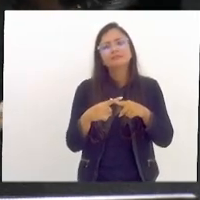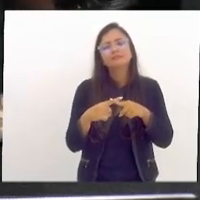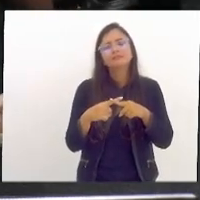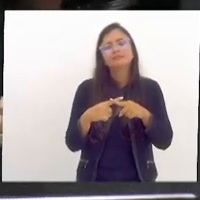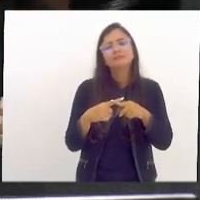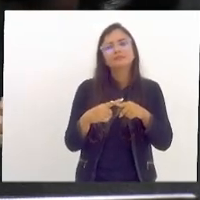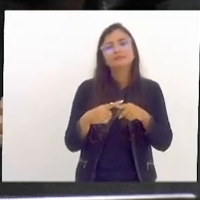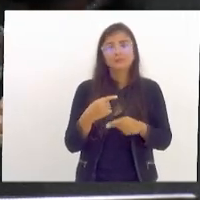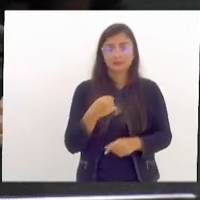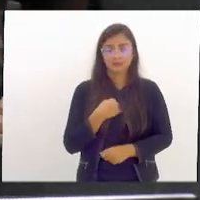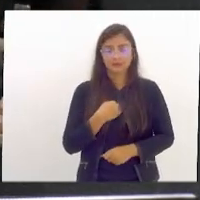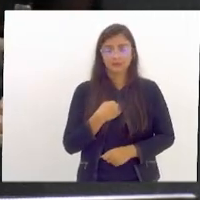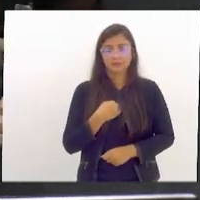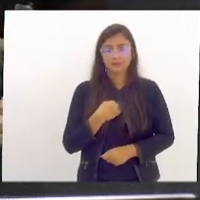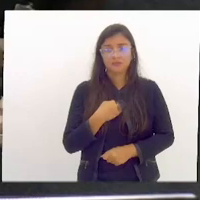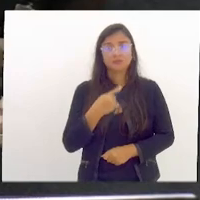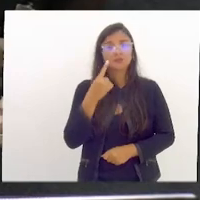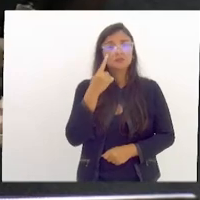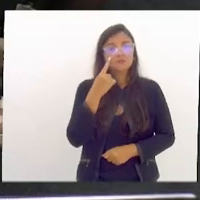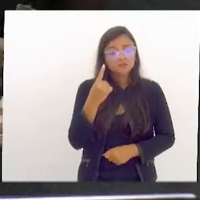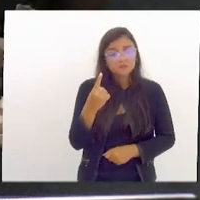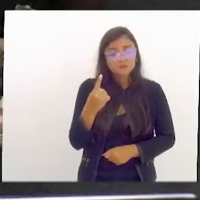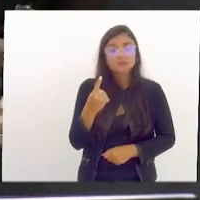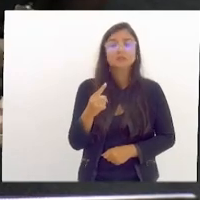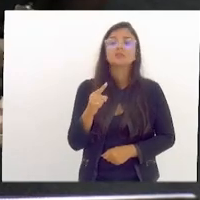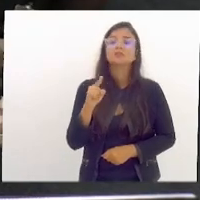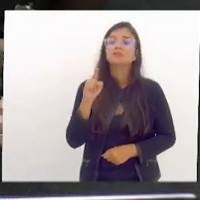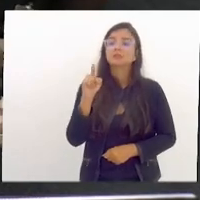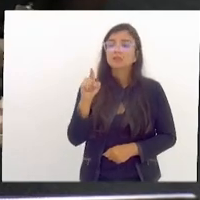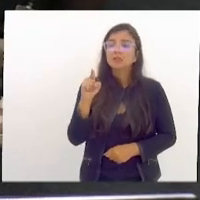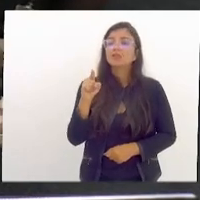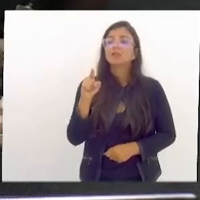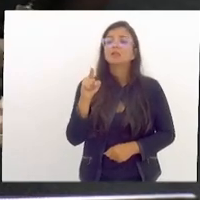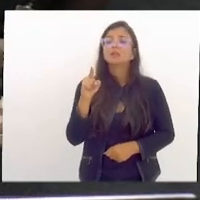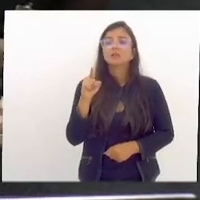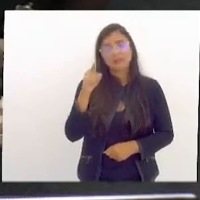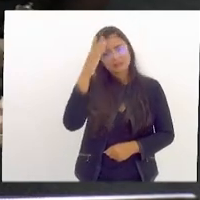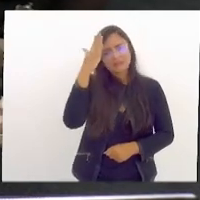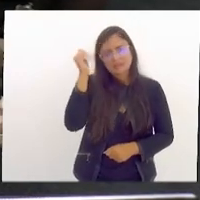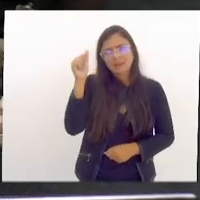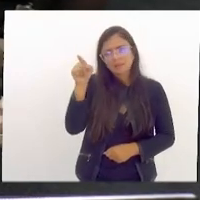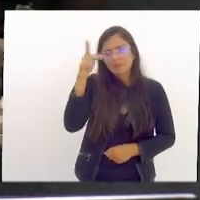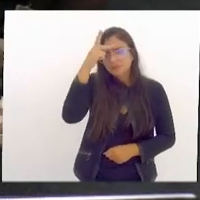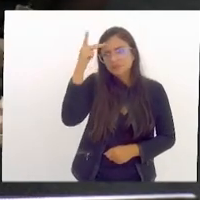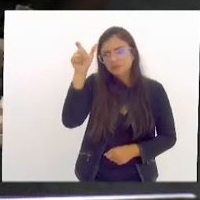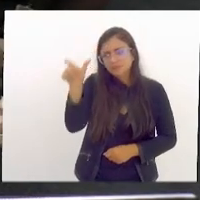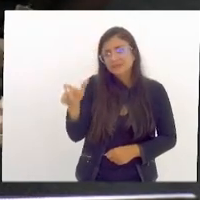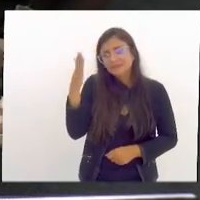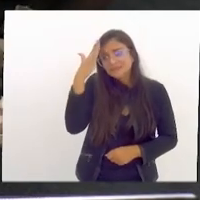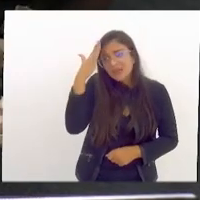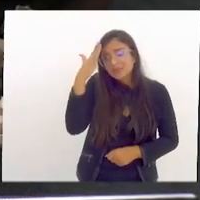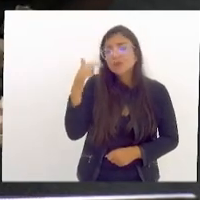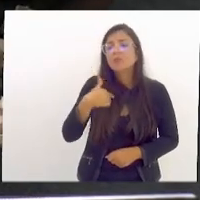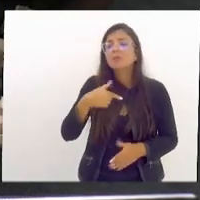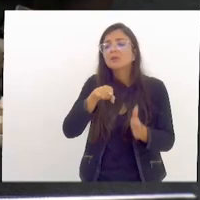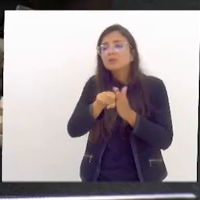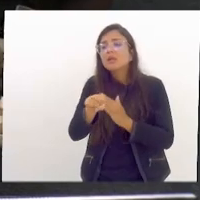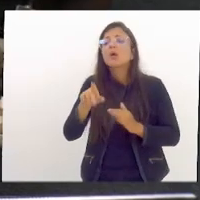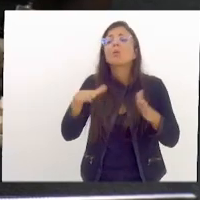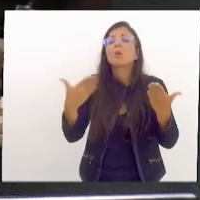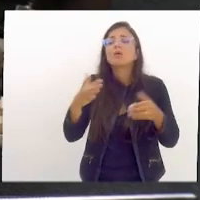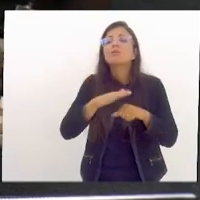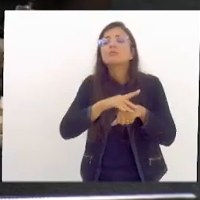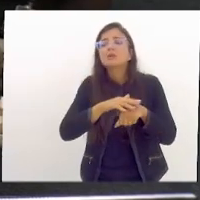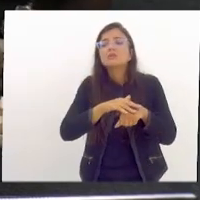vou fazer uma consulta formal a quem entende disso, para saber quais são as doenças